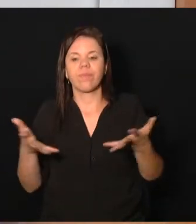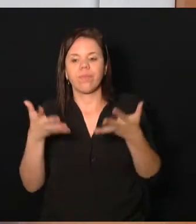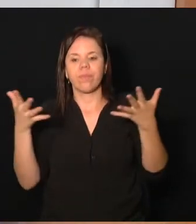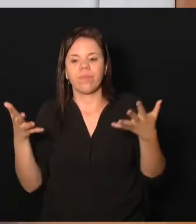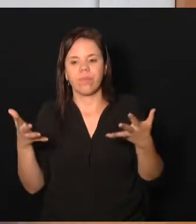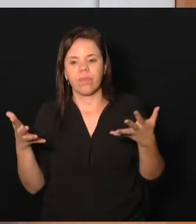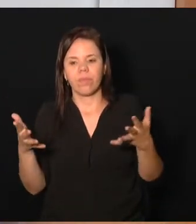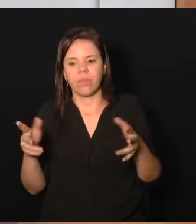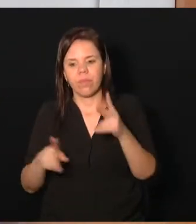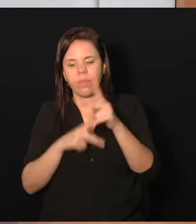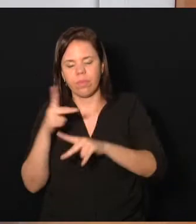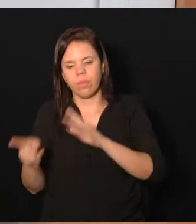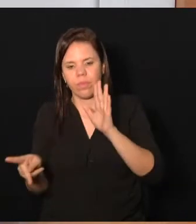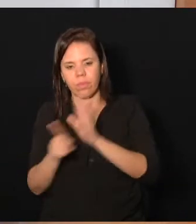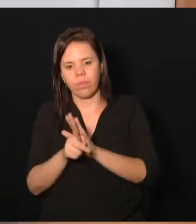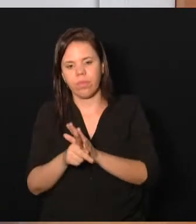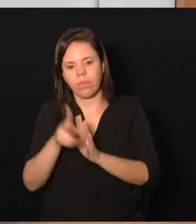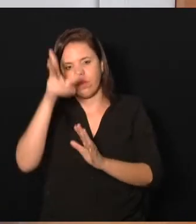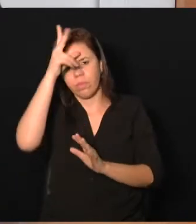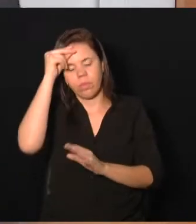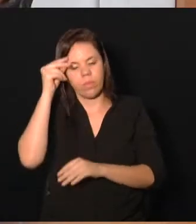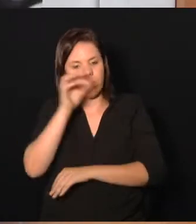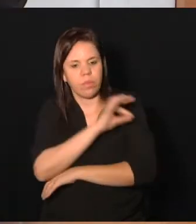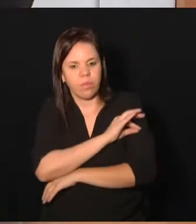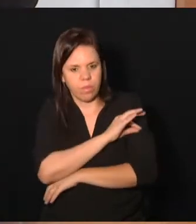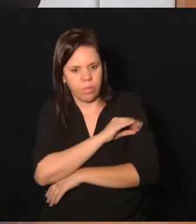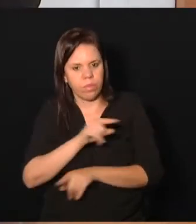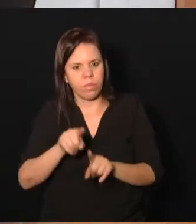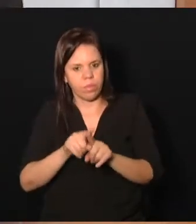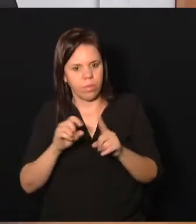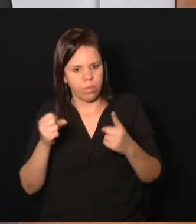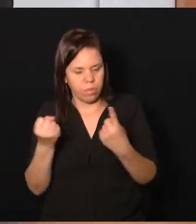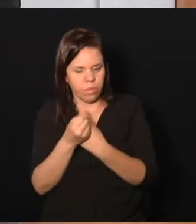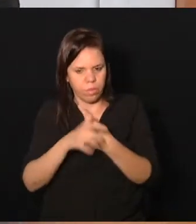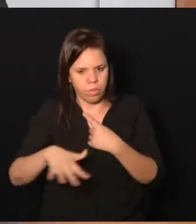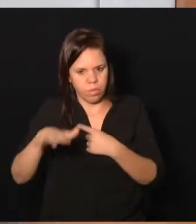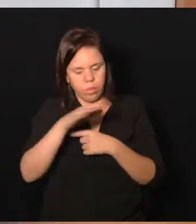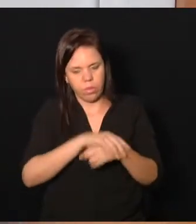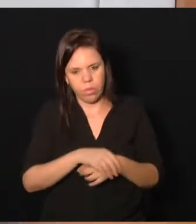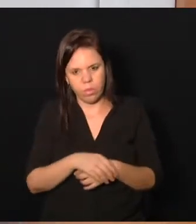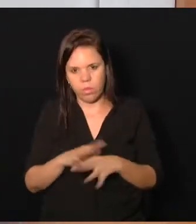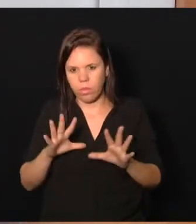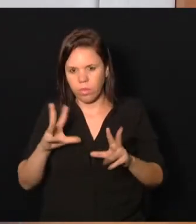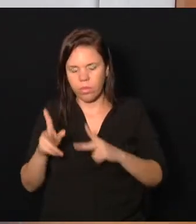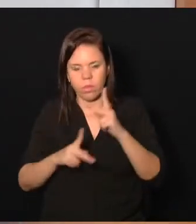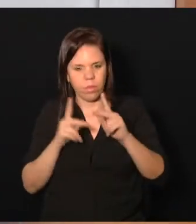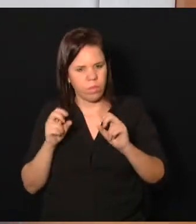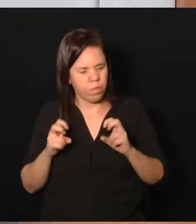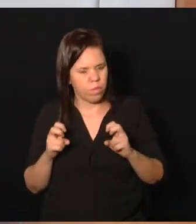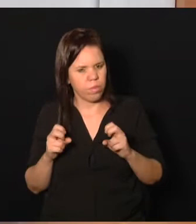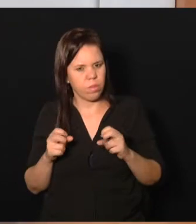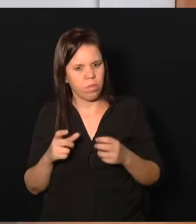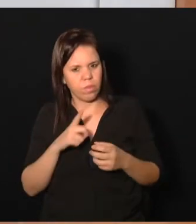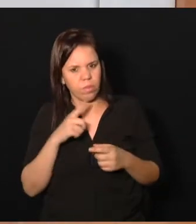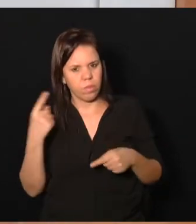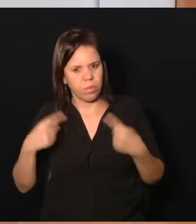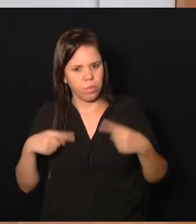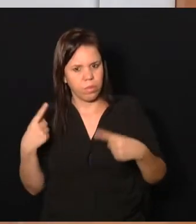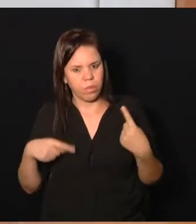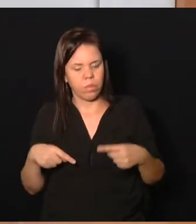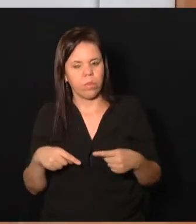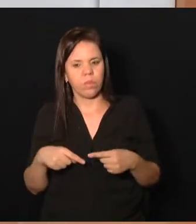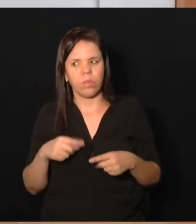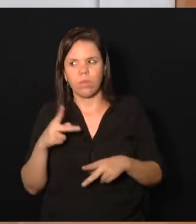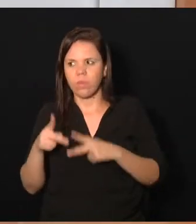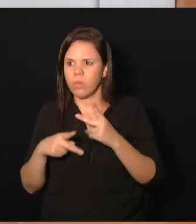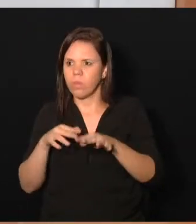dos membros do poder público e também da sociedade civil, de dar voz, eco, para que as discussões cheguem às